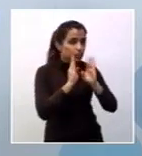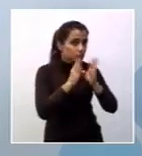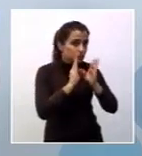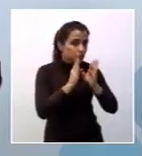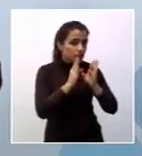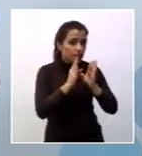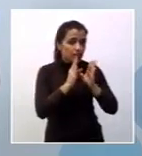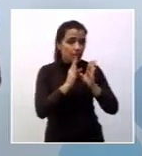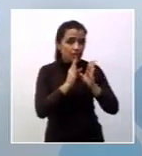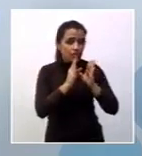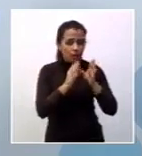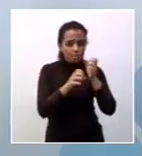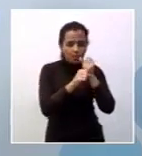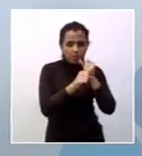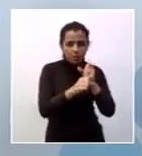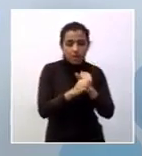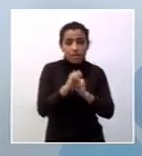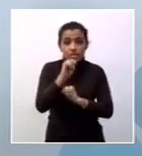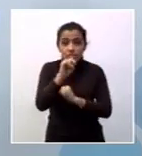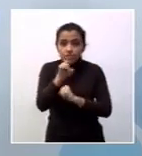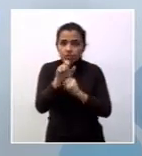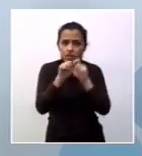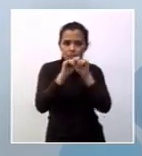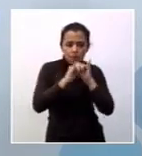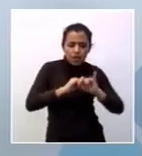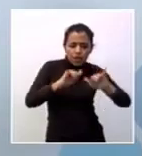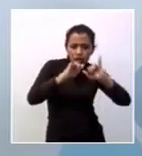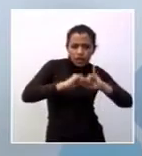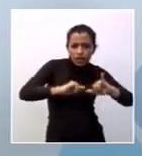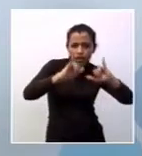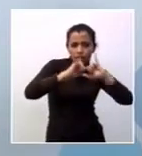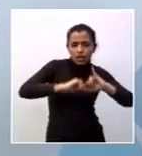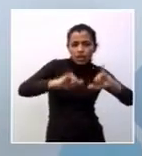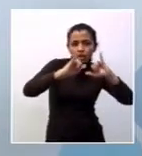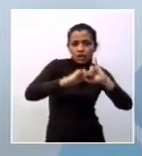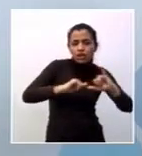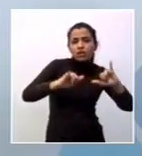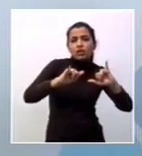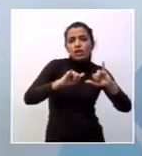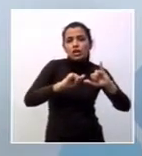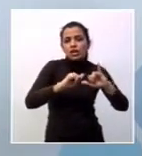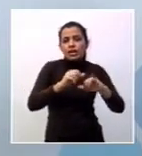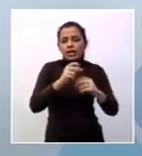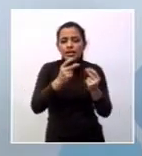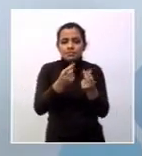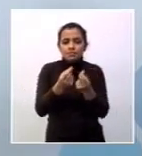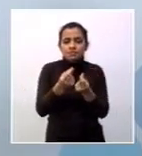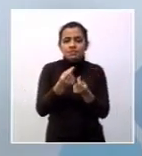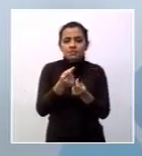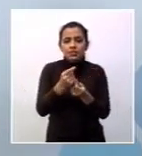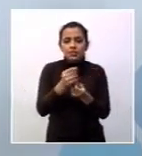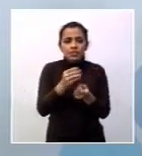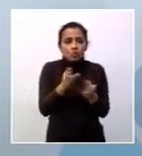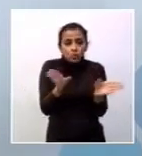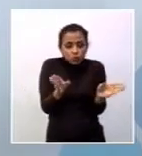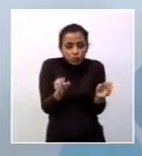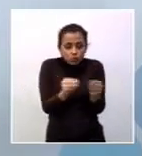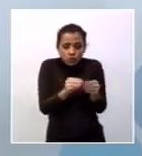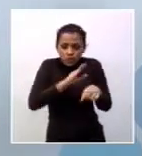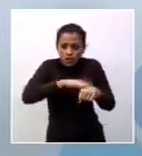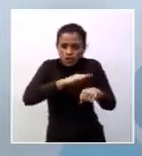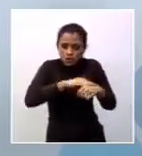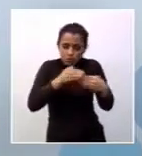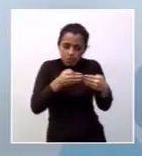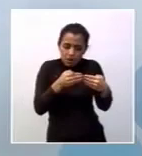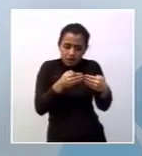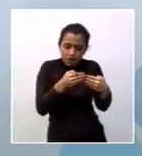e se você passa muitas notícias, eu acho que com um tempo curto de espaço e